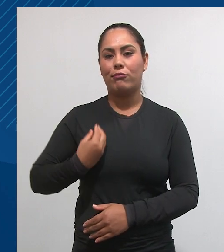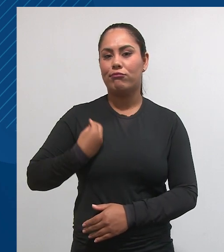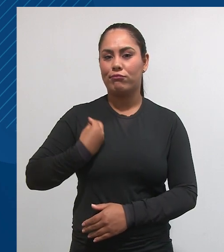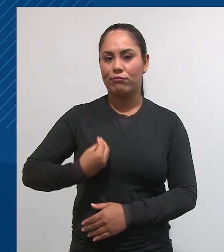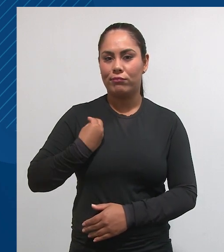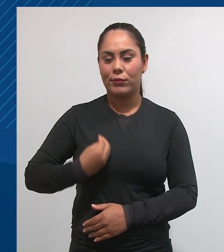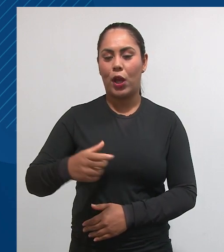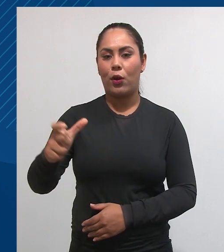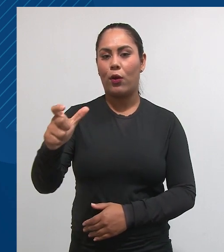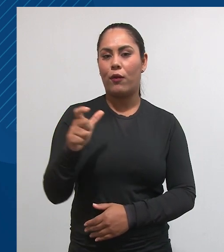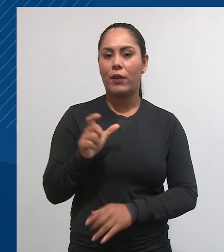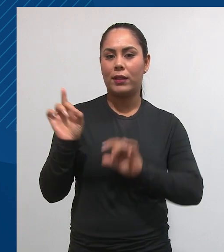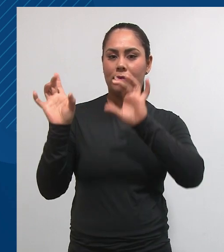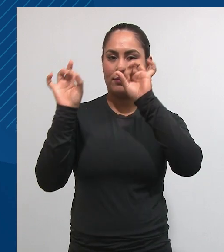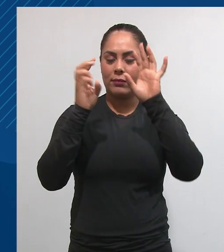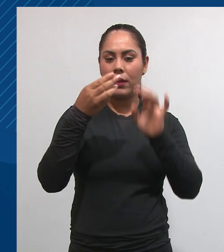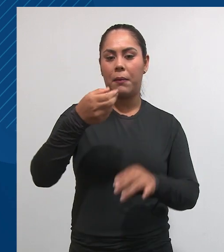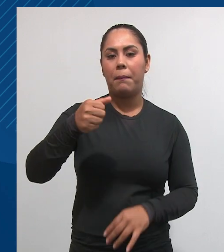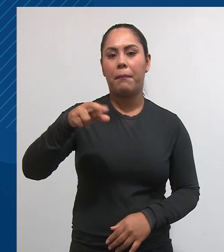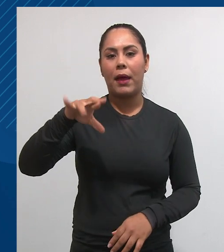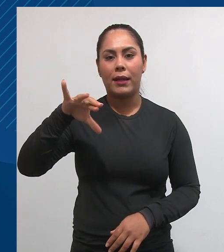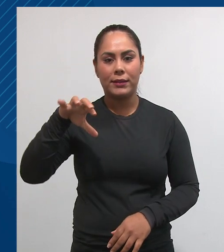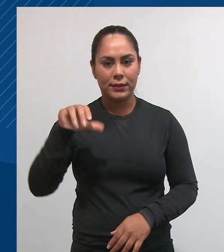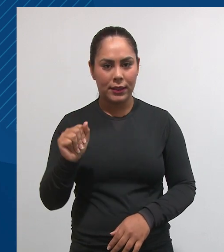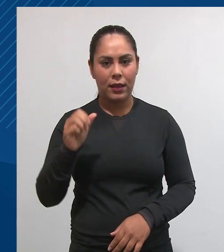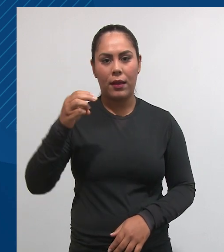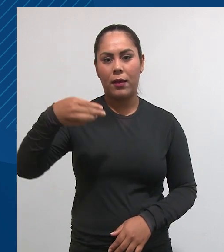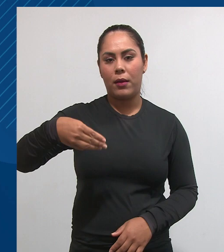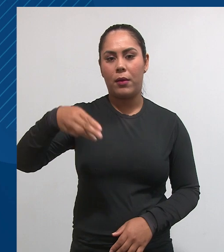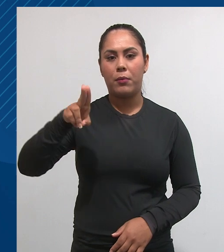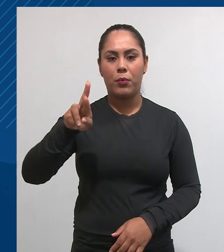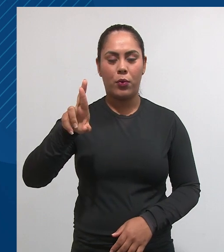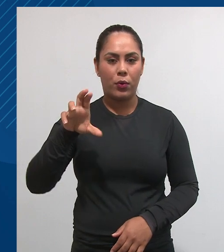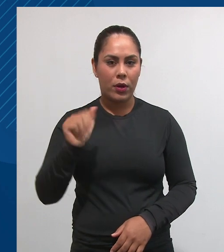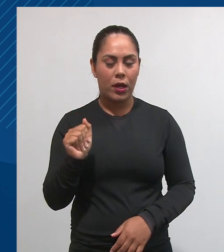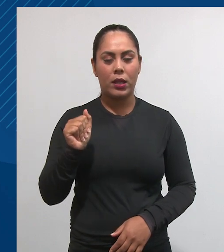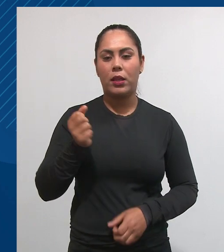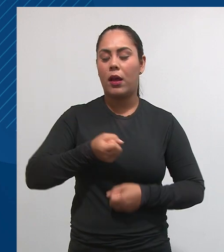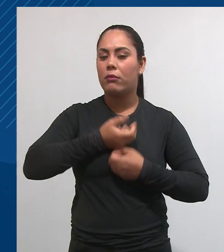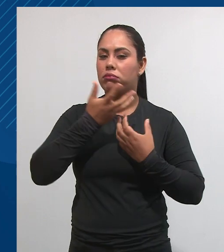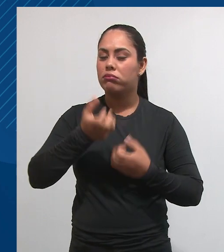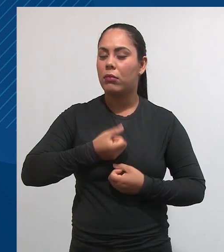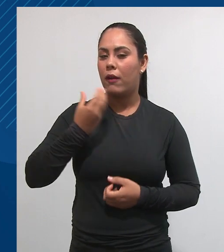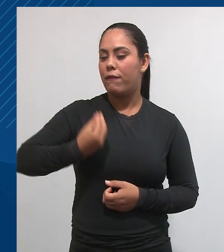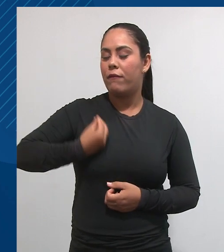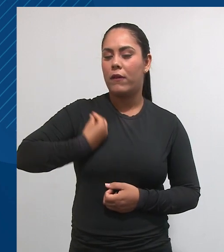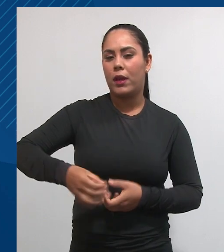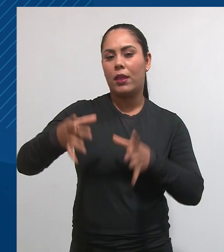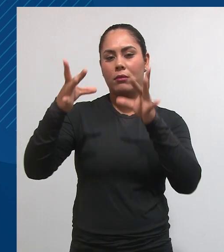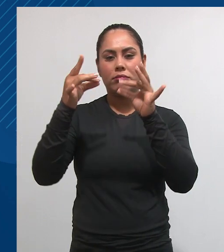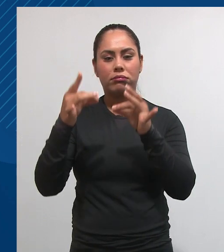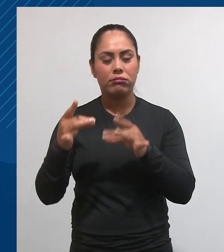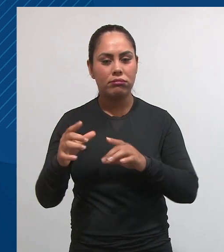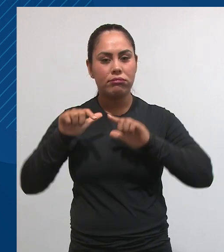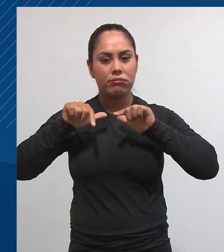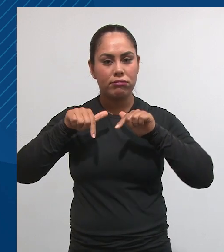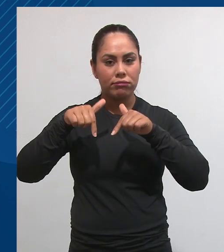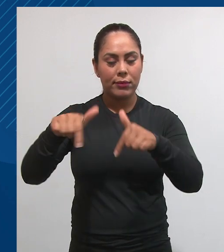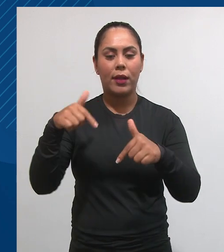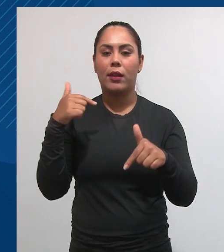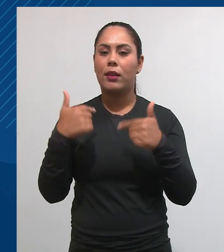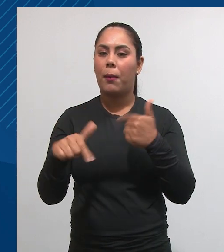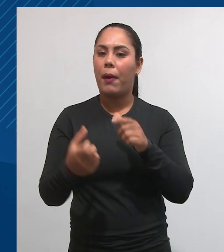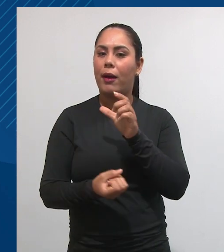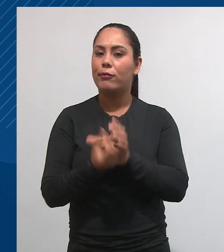muito especial, a professora Márcia Moura, falando um pouco assim da sua biografia, da sua atuação, das